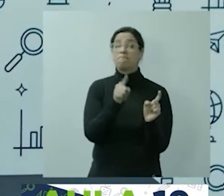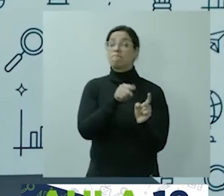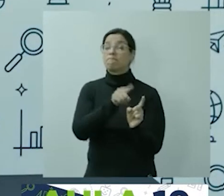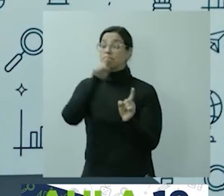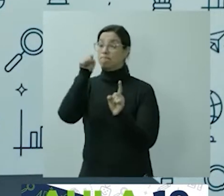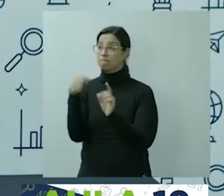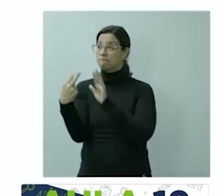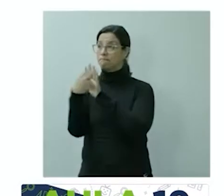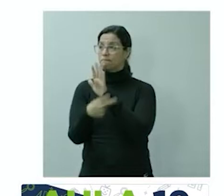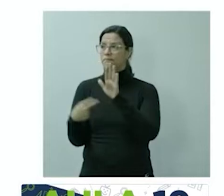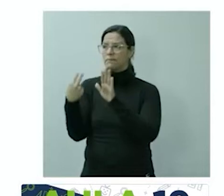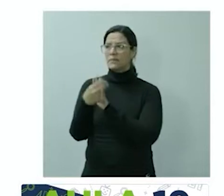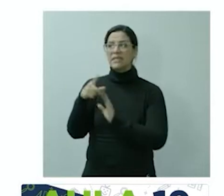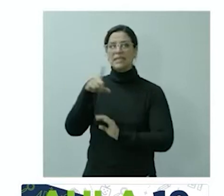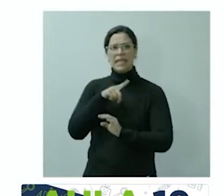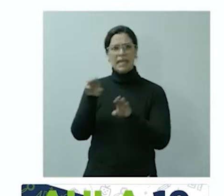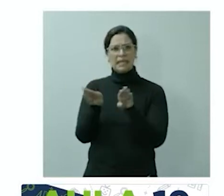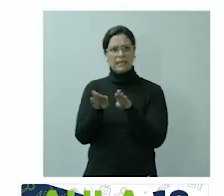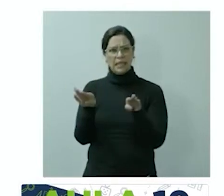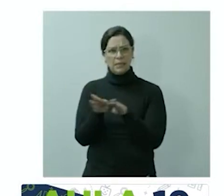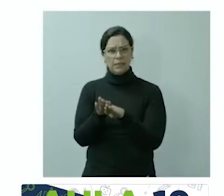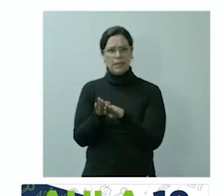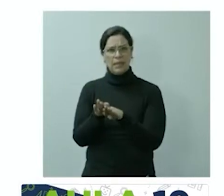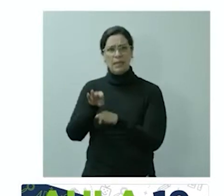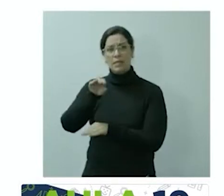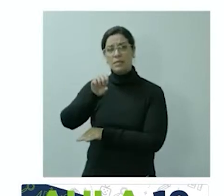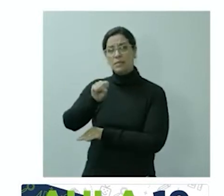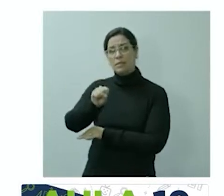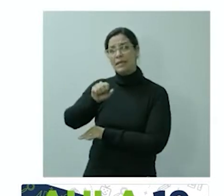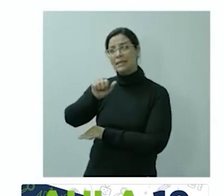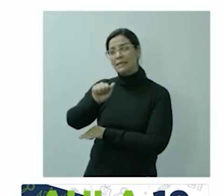nós temos a imagem, a figura de um